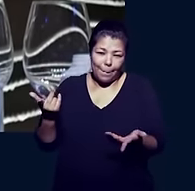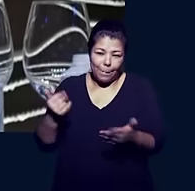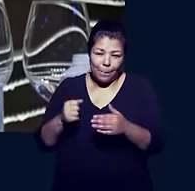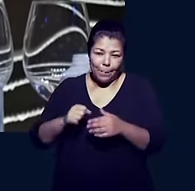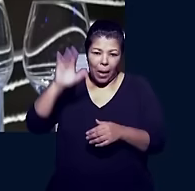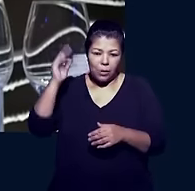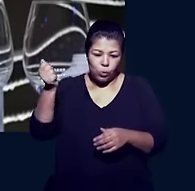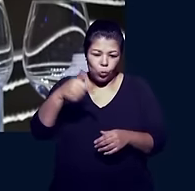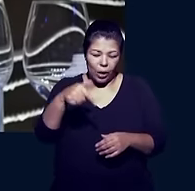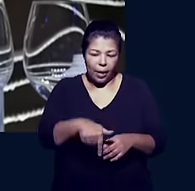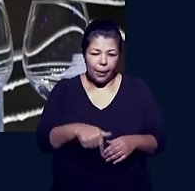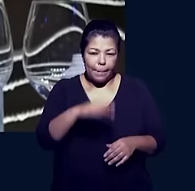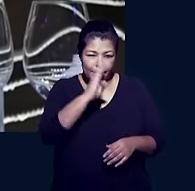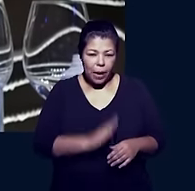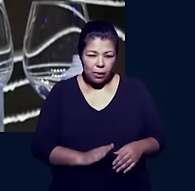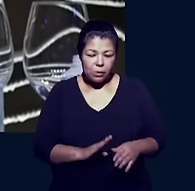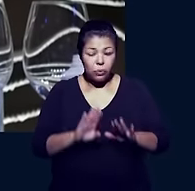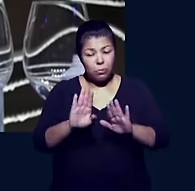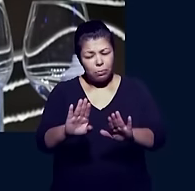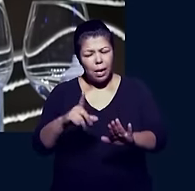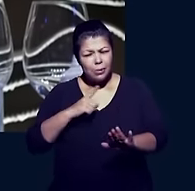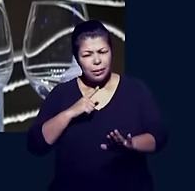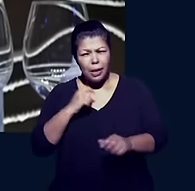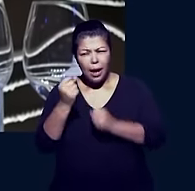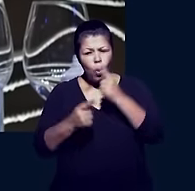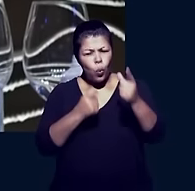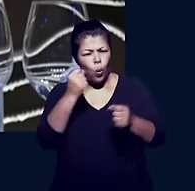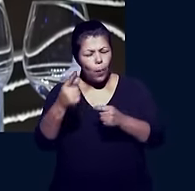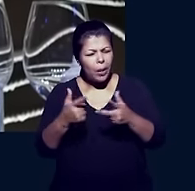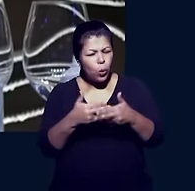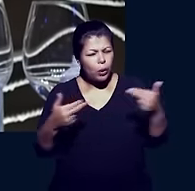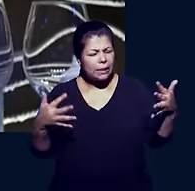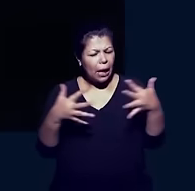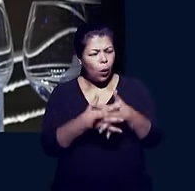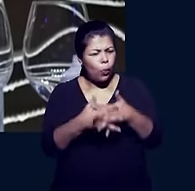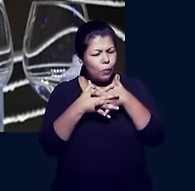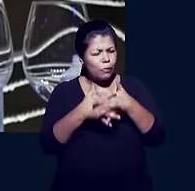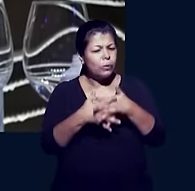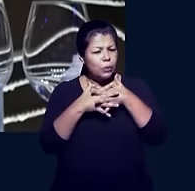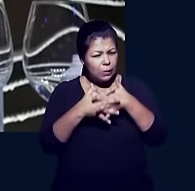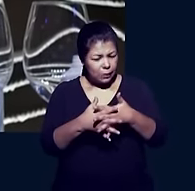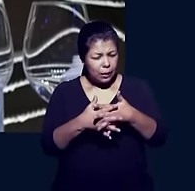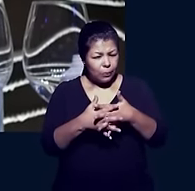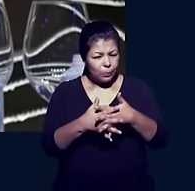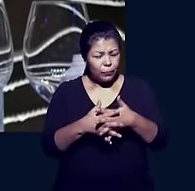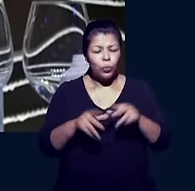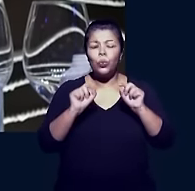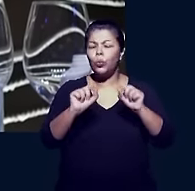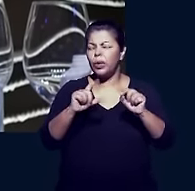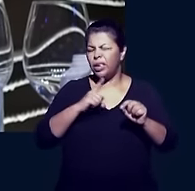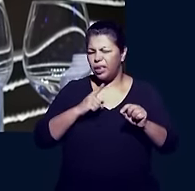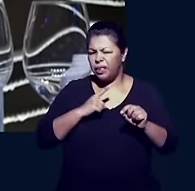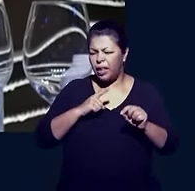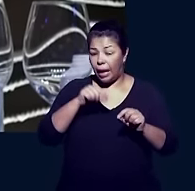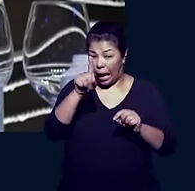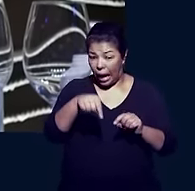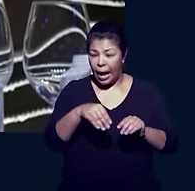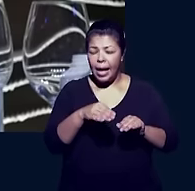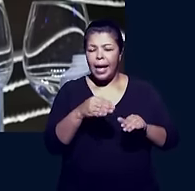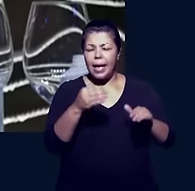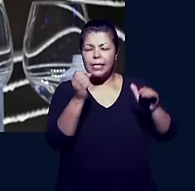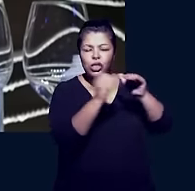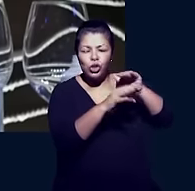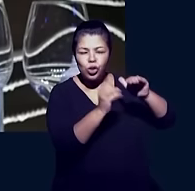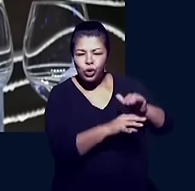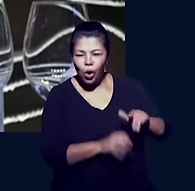disso assim tem algum canal aqui que tá entupido Possivelmente na nossa cabeça é o stock de housing de casa disponível muito